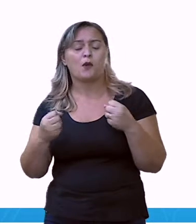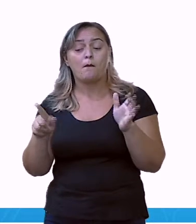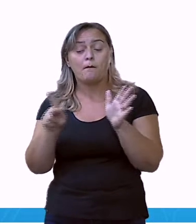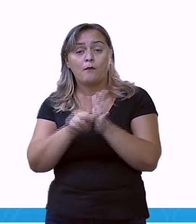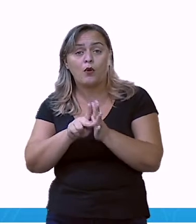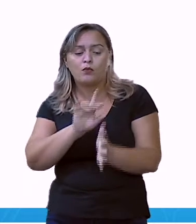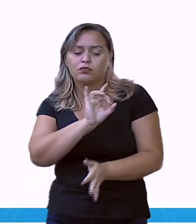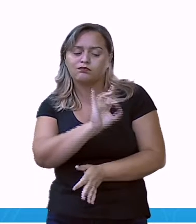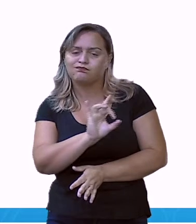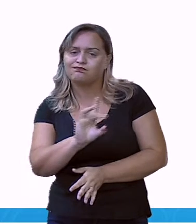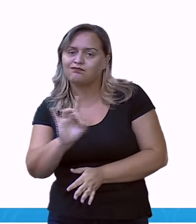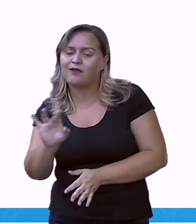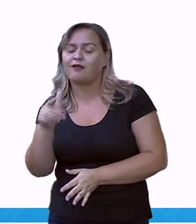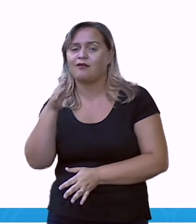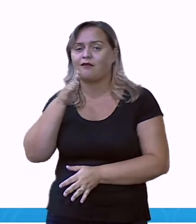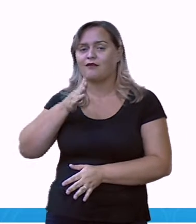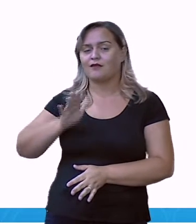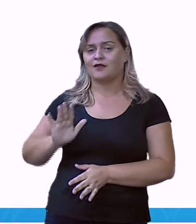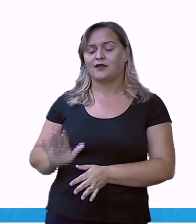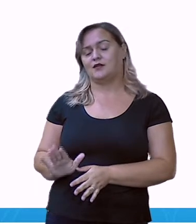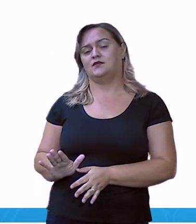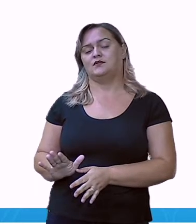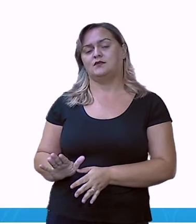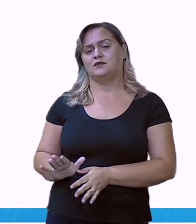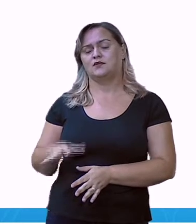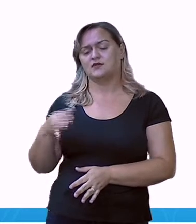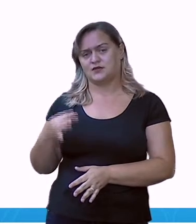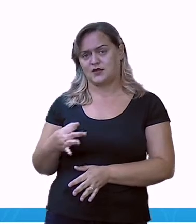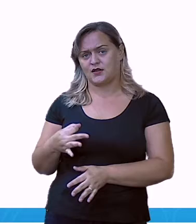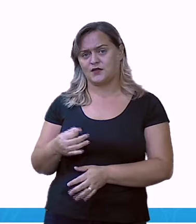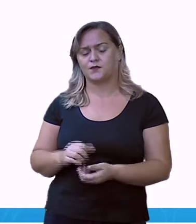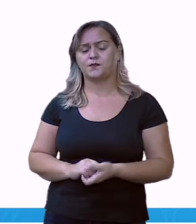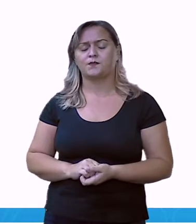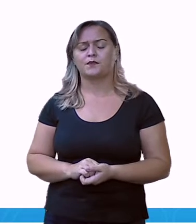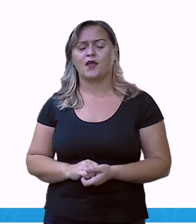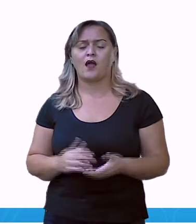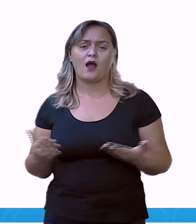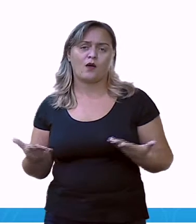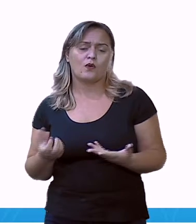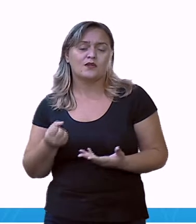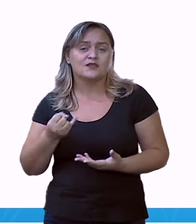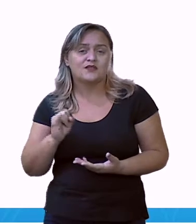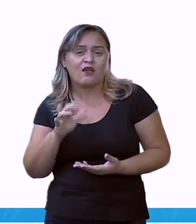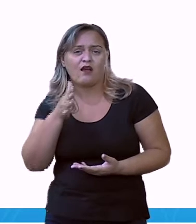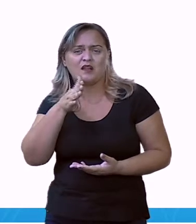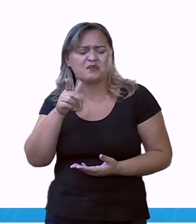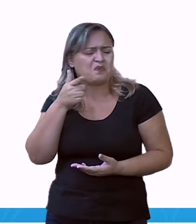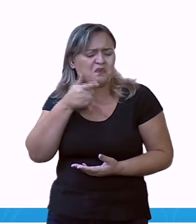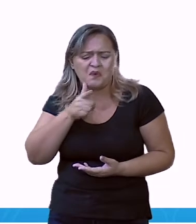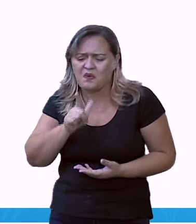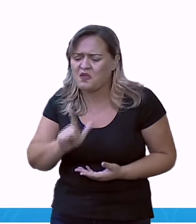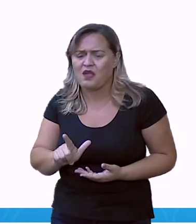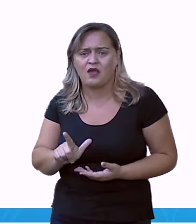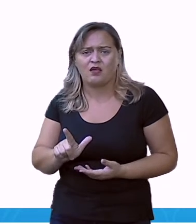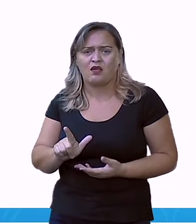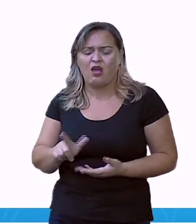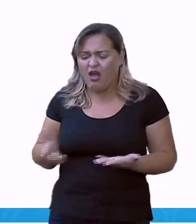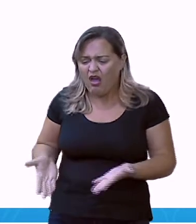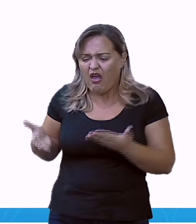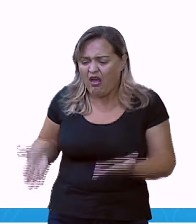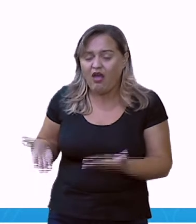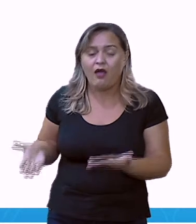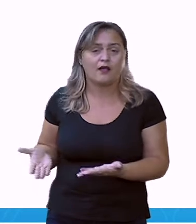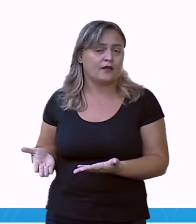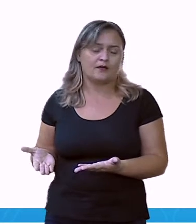ele ou não. Se mesmo com a sua ajuda a criança não conseguir, não insista, para você não gerar